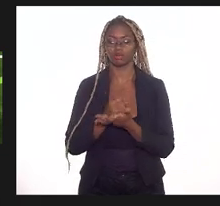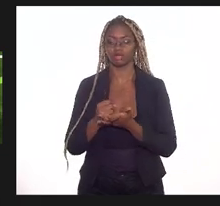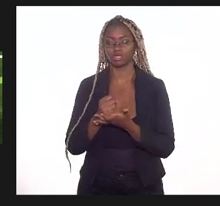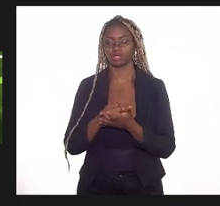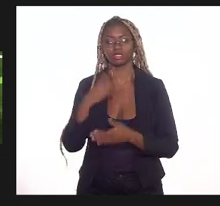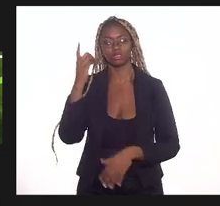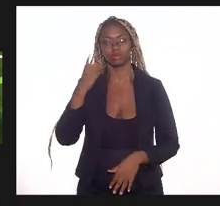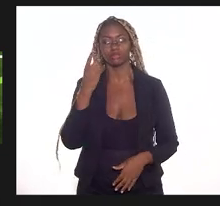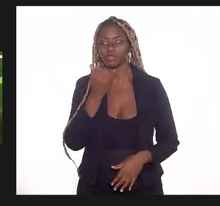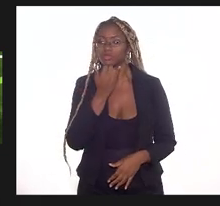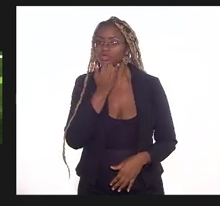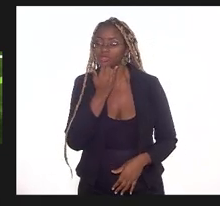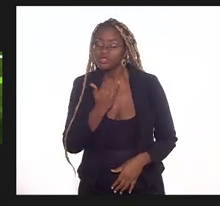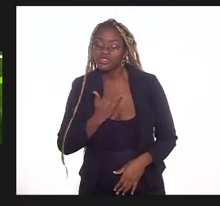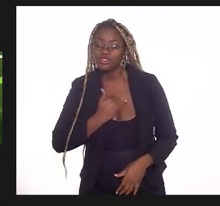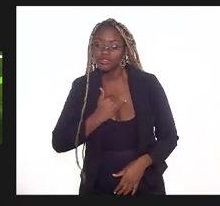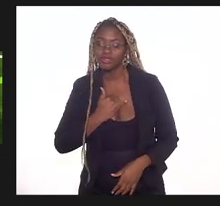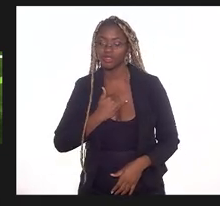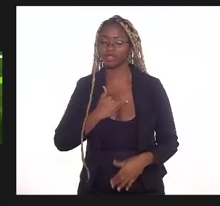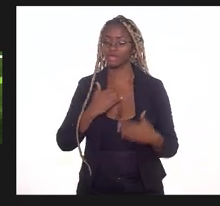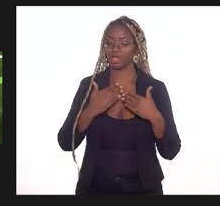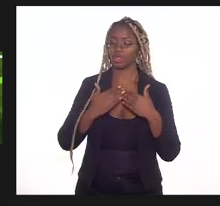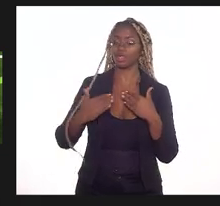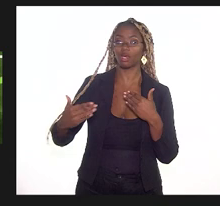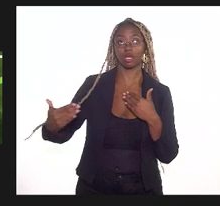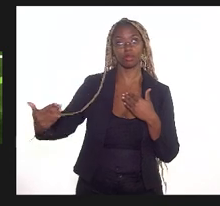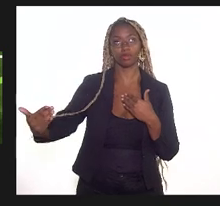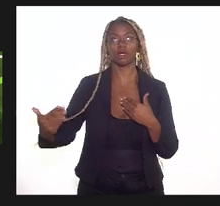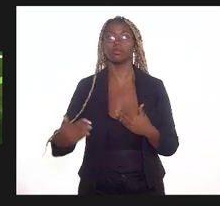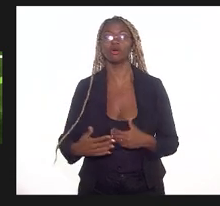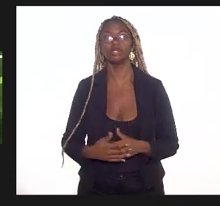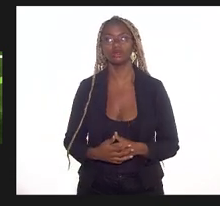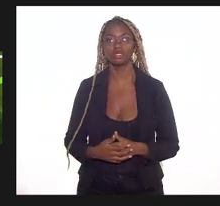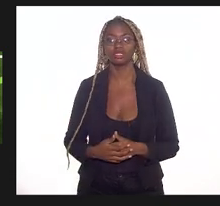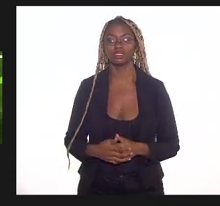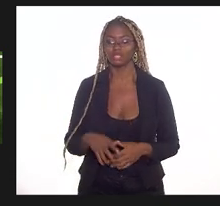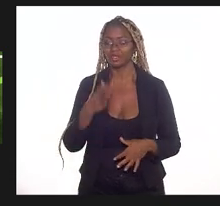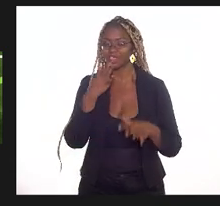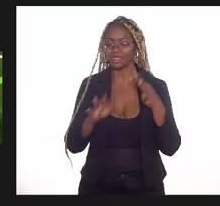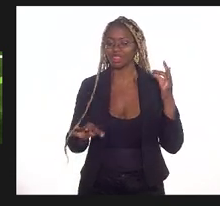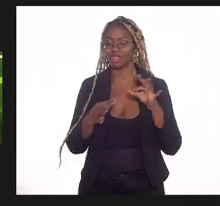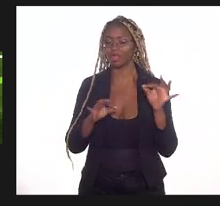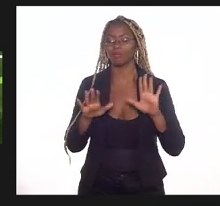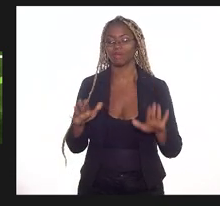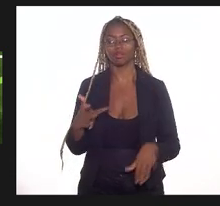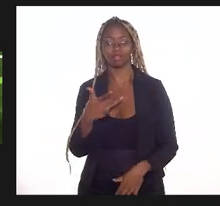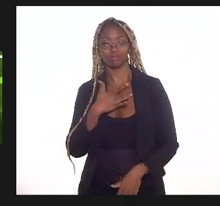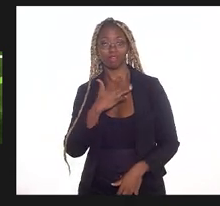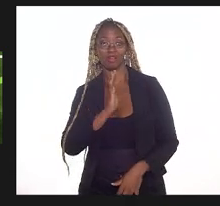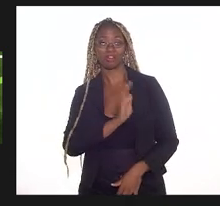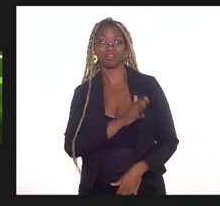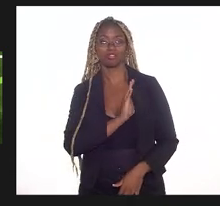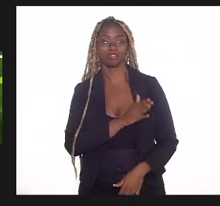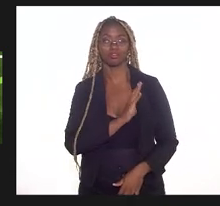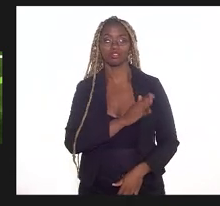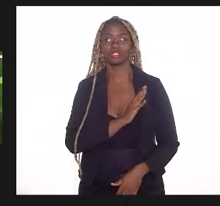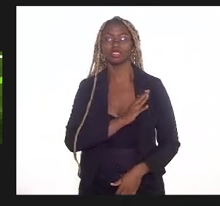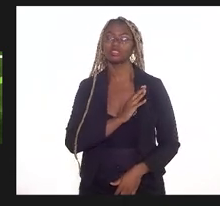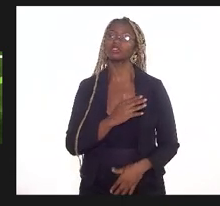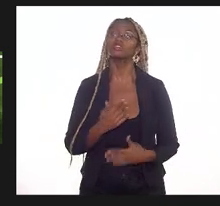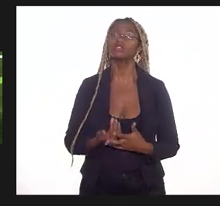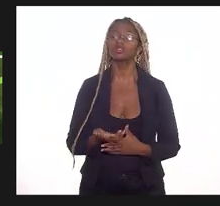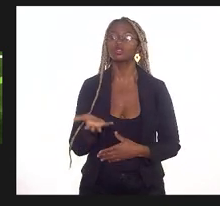Marta Rocha, me desculpa, né, tomar esse tempo todo, mas é um tema que toca no nosso coração, e eu quero